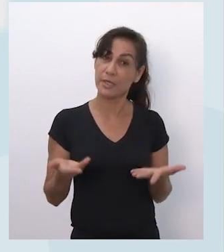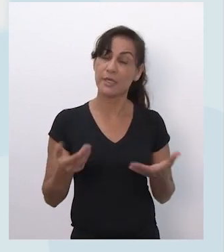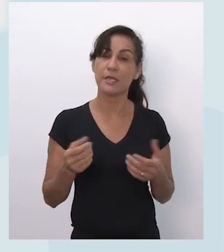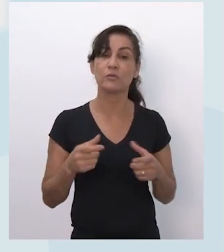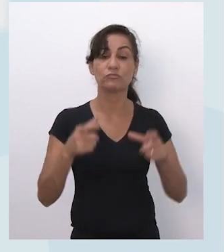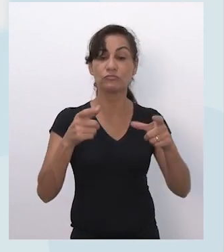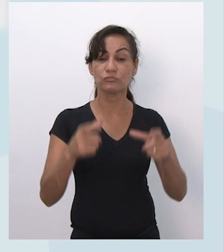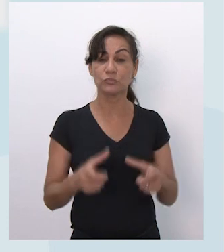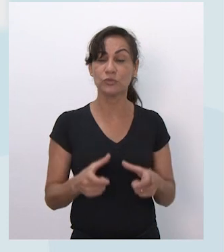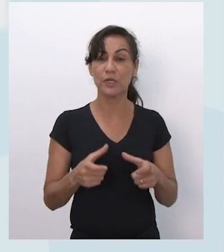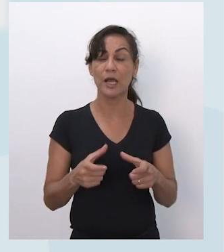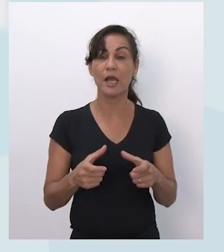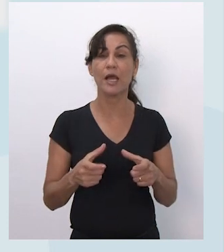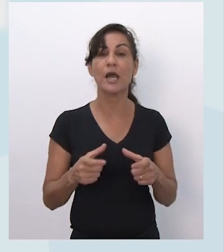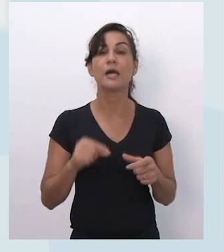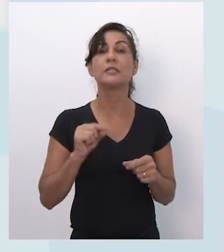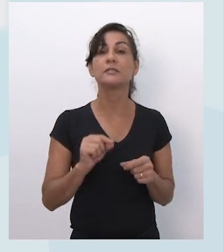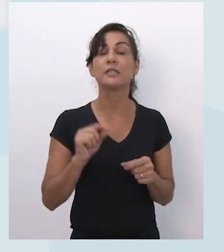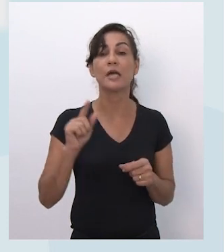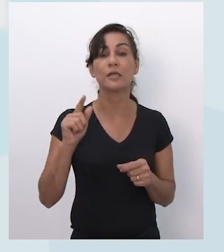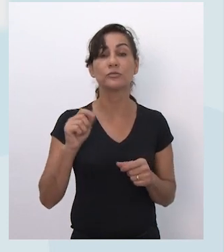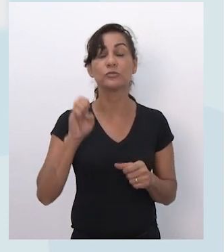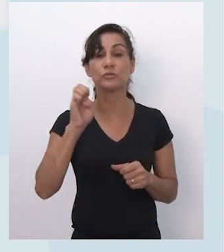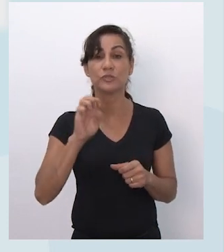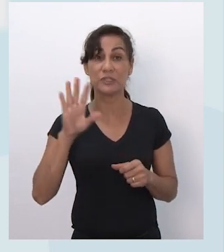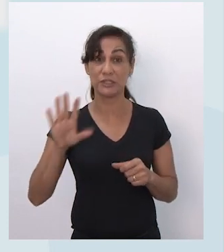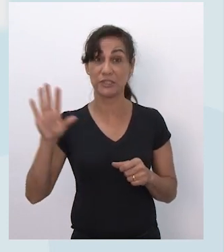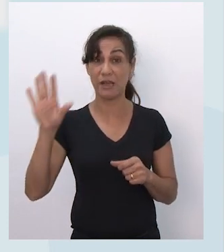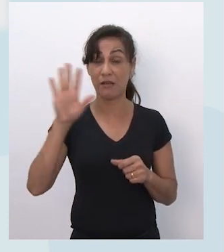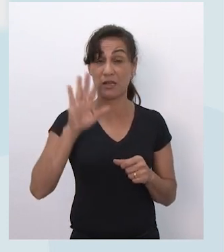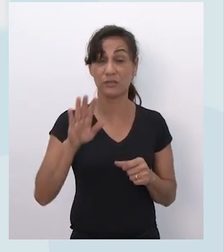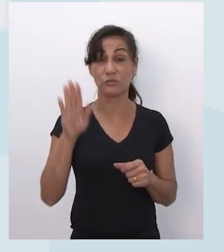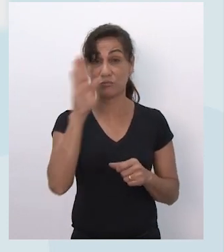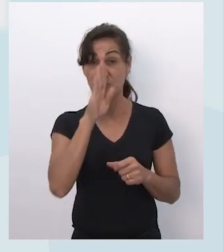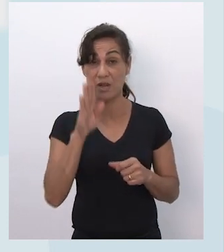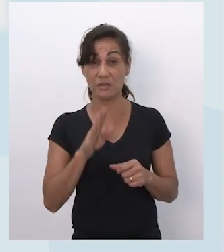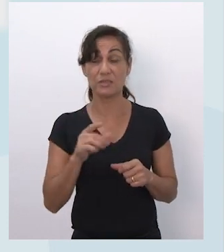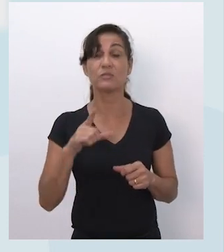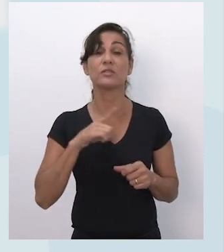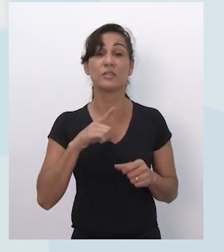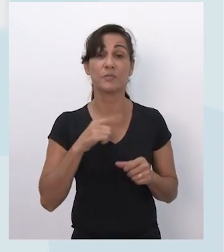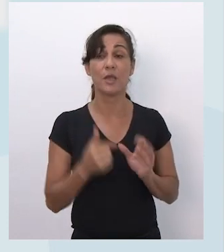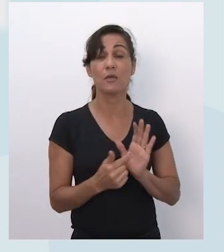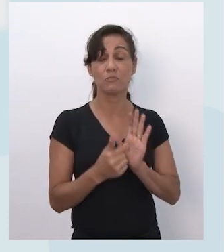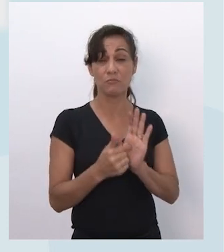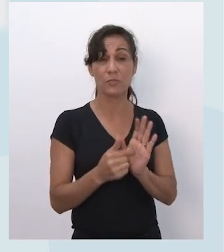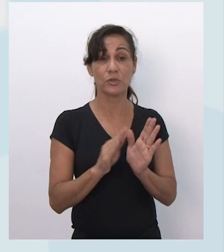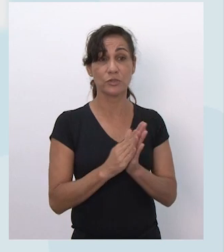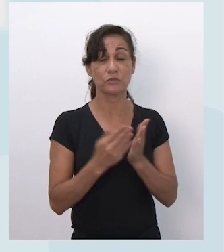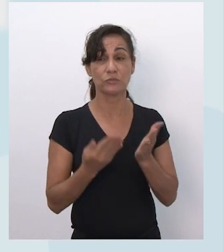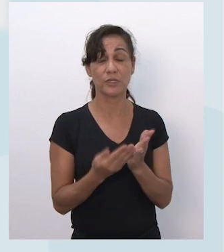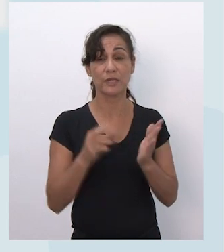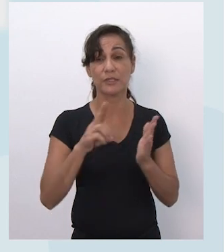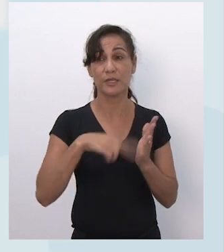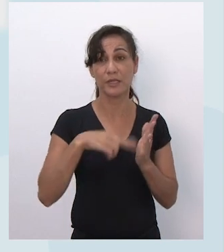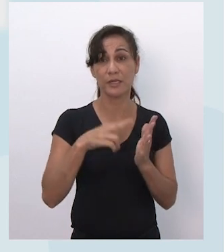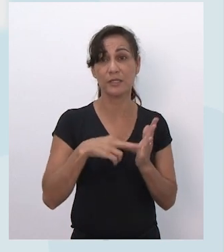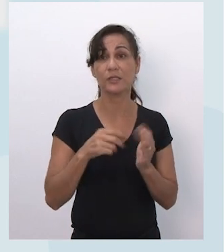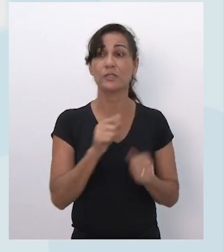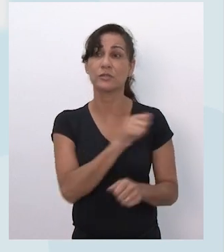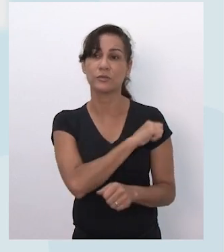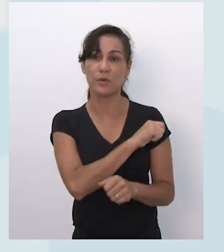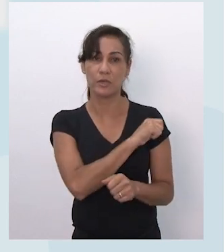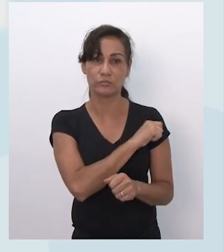a formação dos estados nacionais, que aparece também no caderno do aluno, além de outras coisas. Lugar, né,